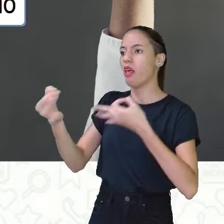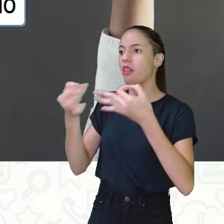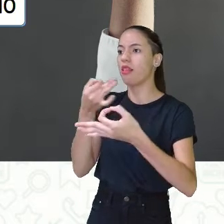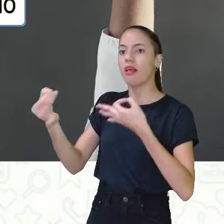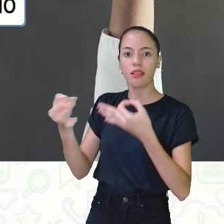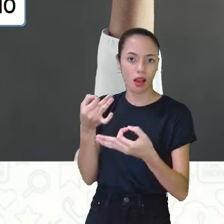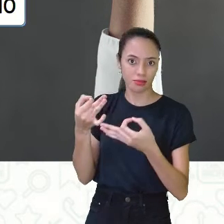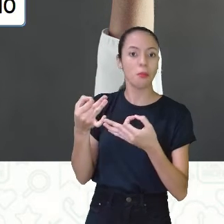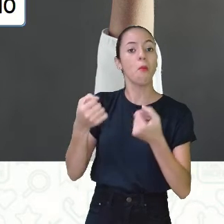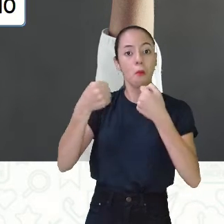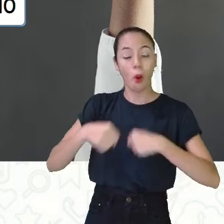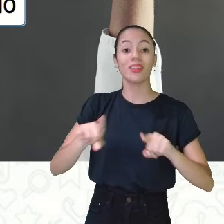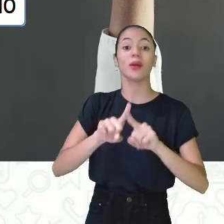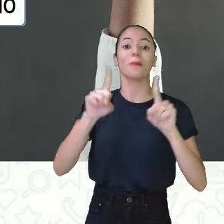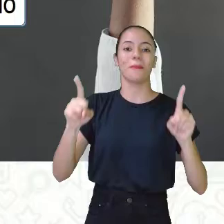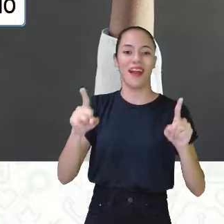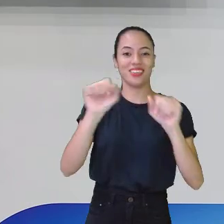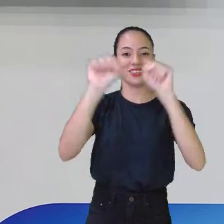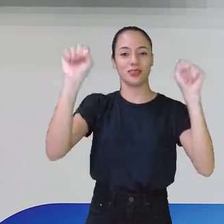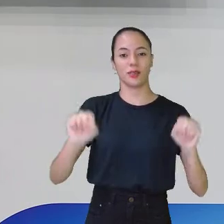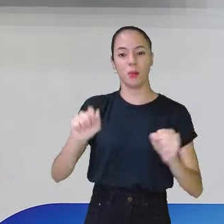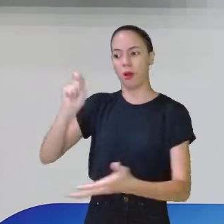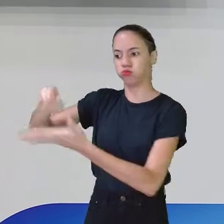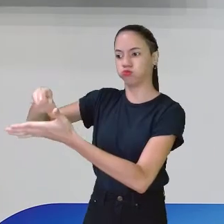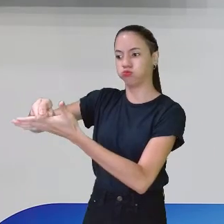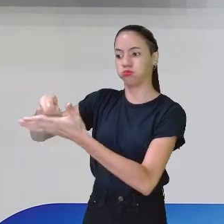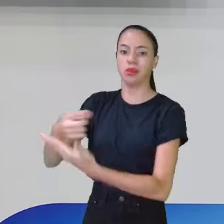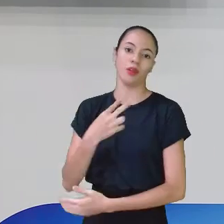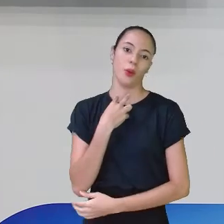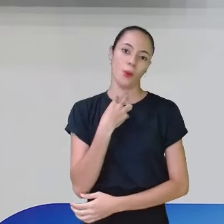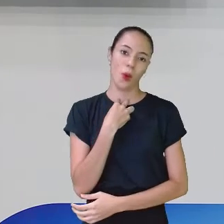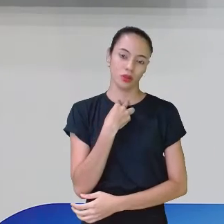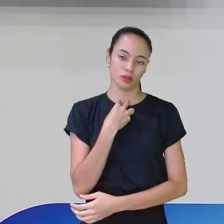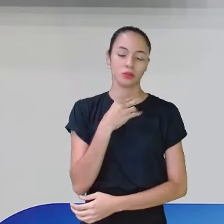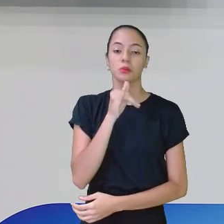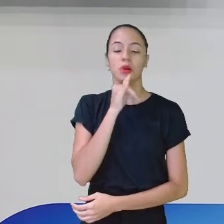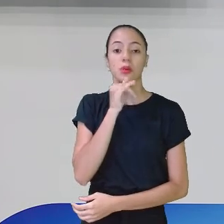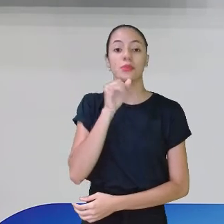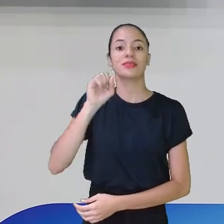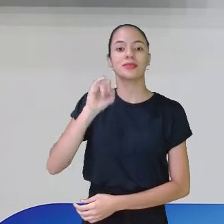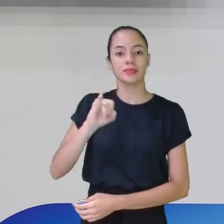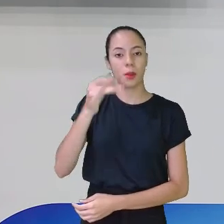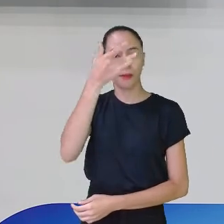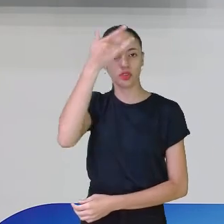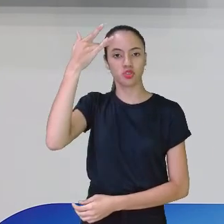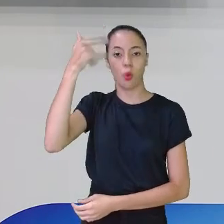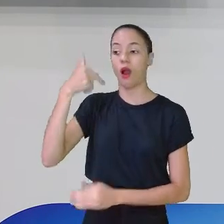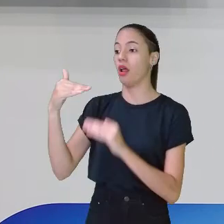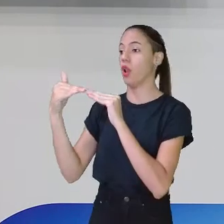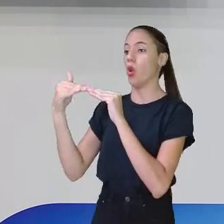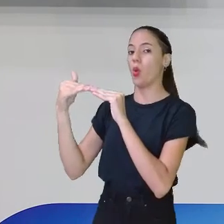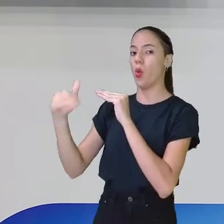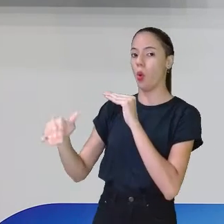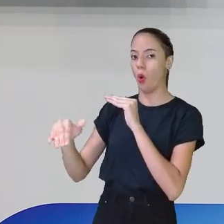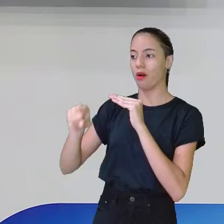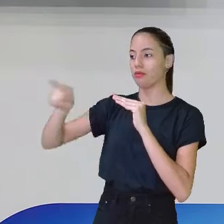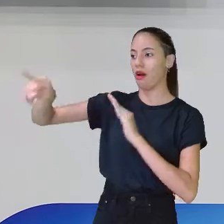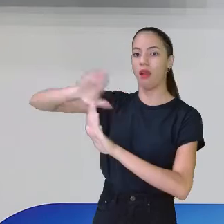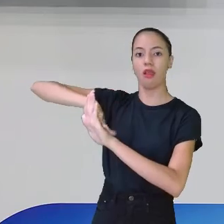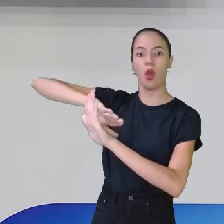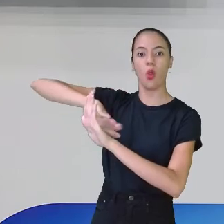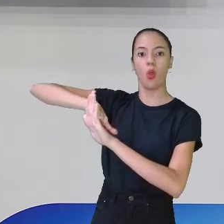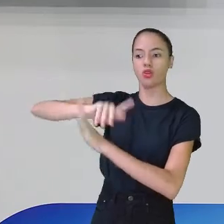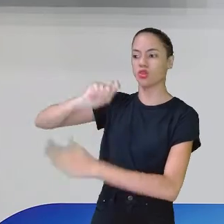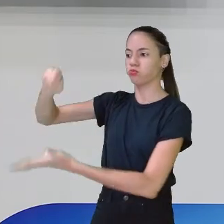Em sistemas autoritários não existe oposição, né? Que se alguém se opor àquele ideal que está ali,